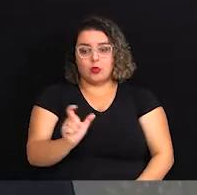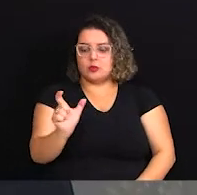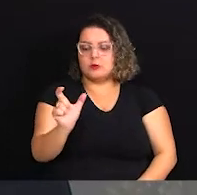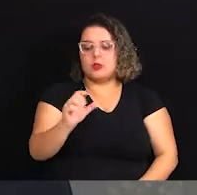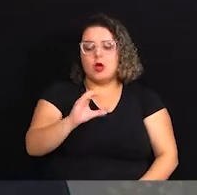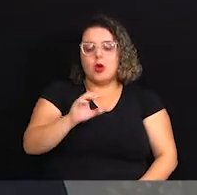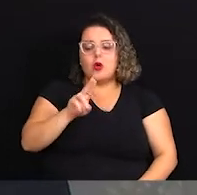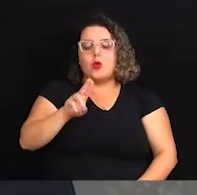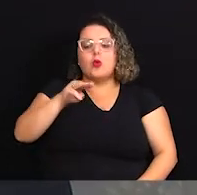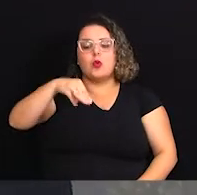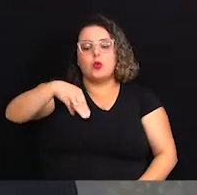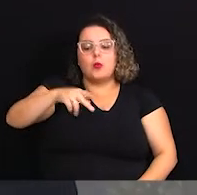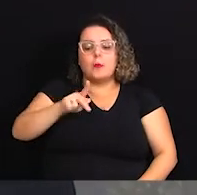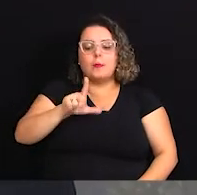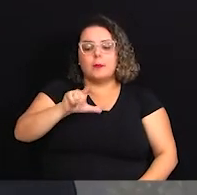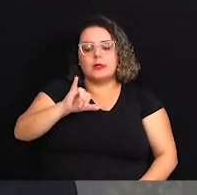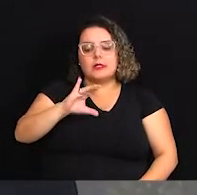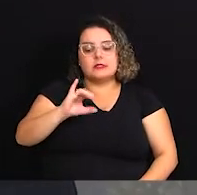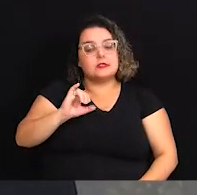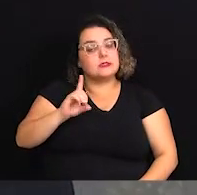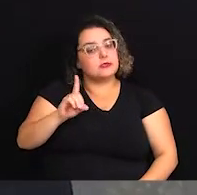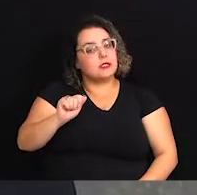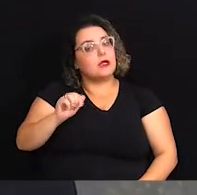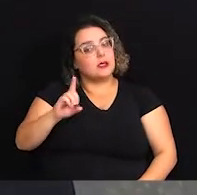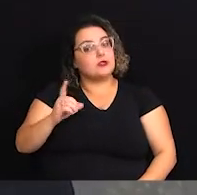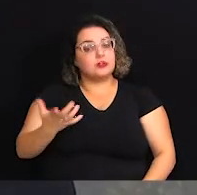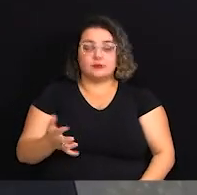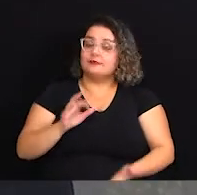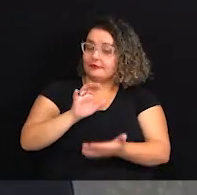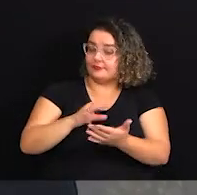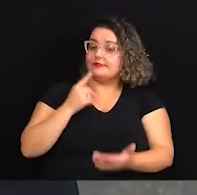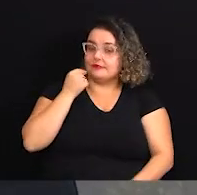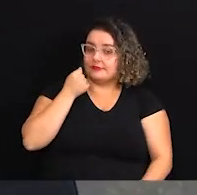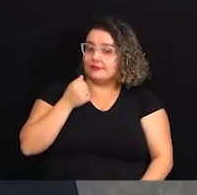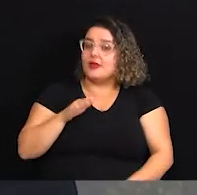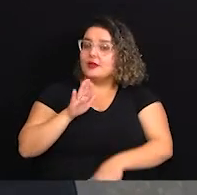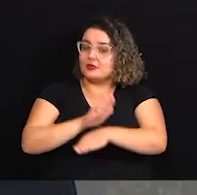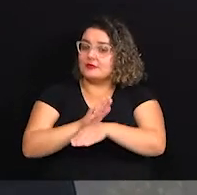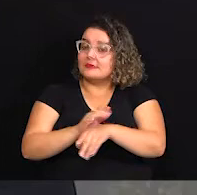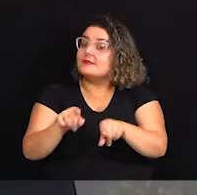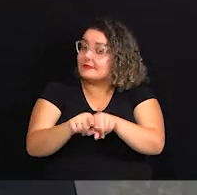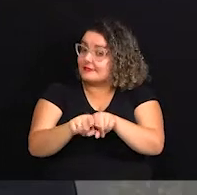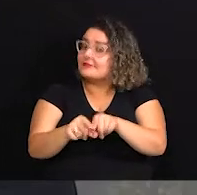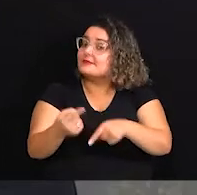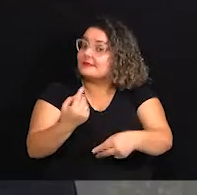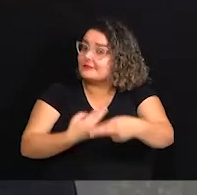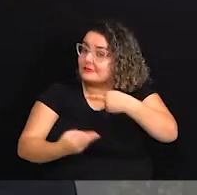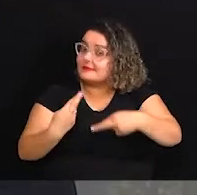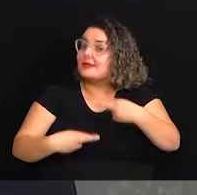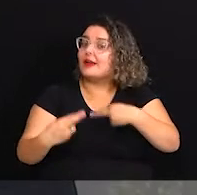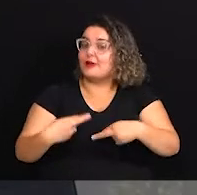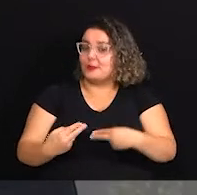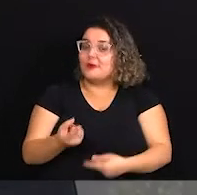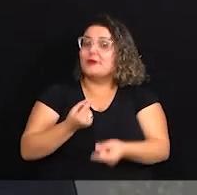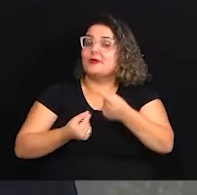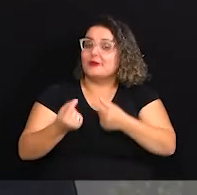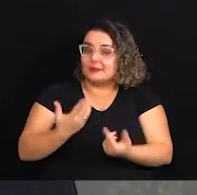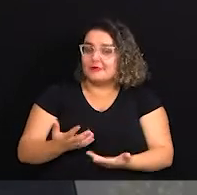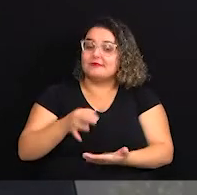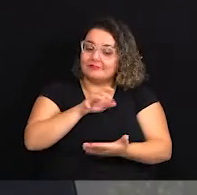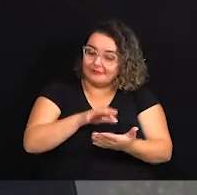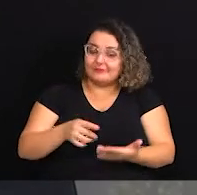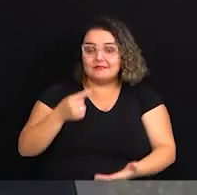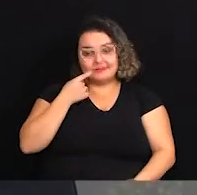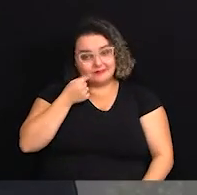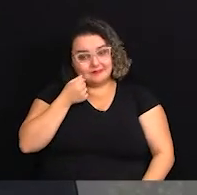palavra cumplicidade. O Na Ponta do Lápis hoje ajudando seu orçamento e também seu relacionamento, viu? Que o Na Ponta do Lápis vai de uma ponta